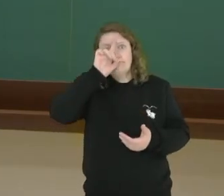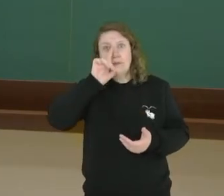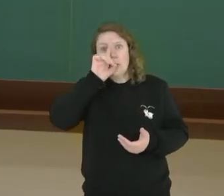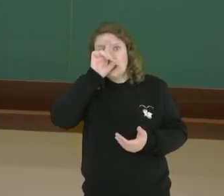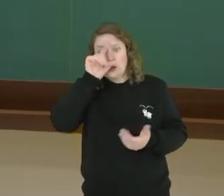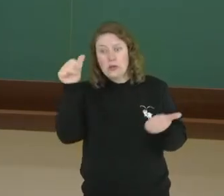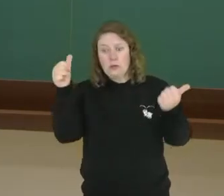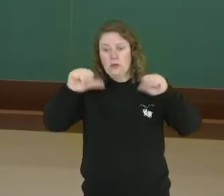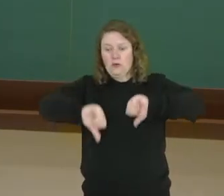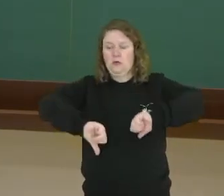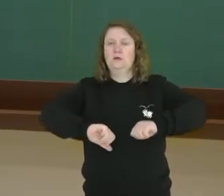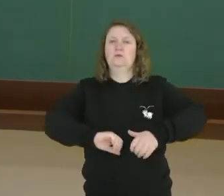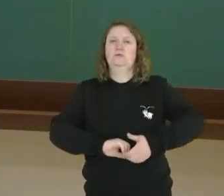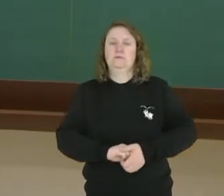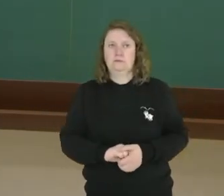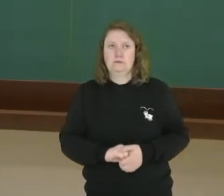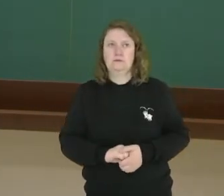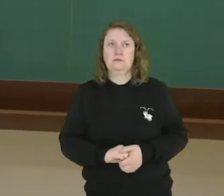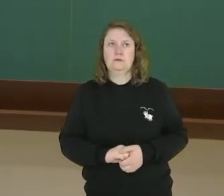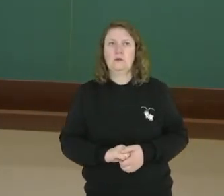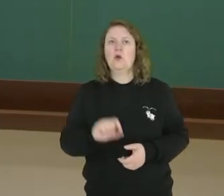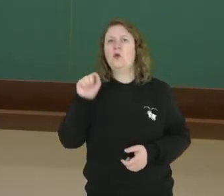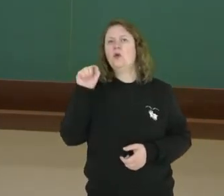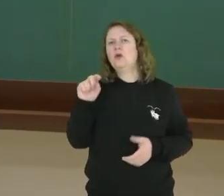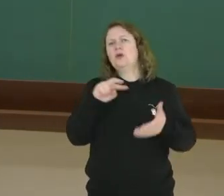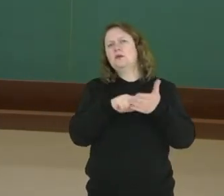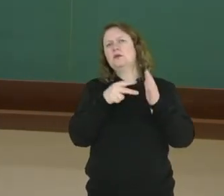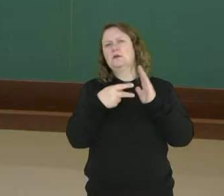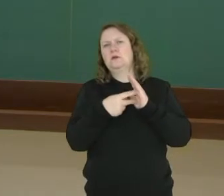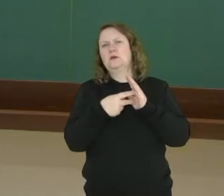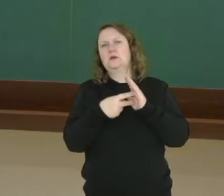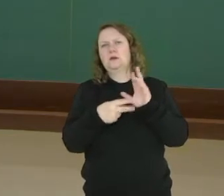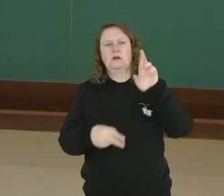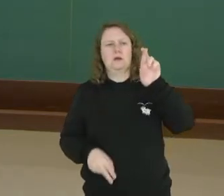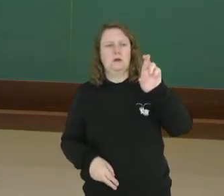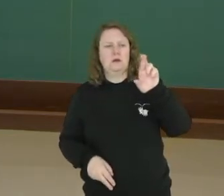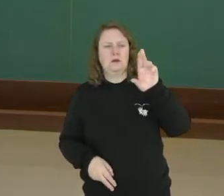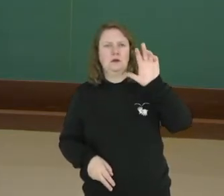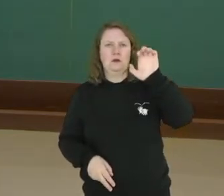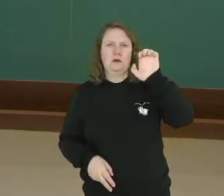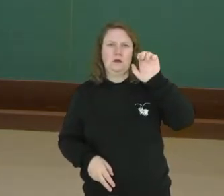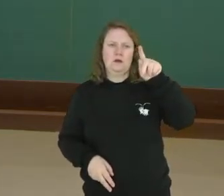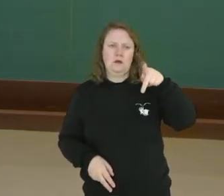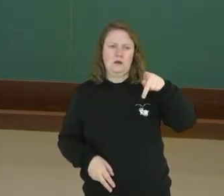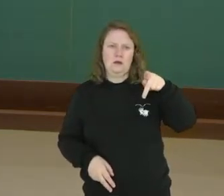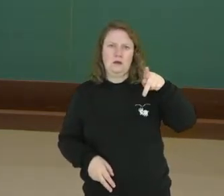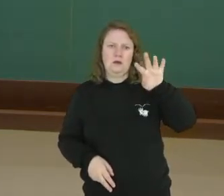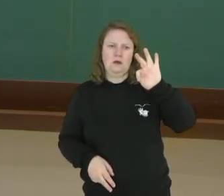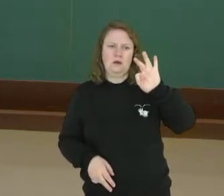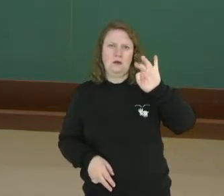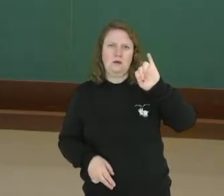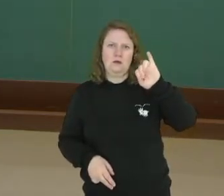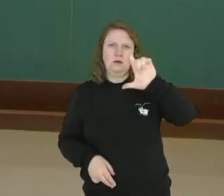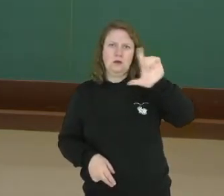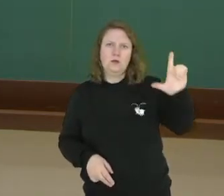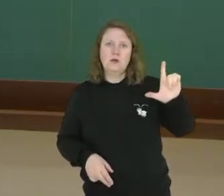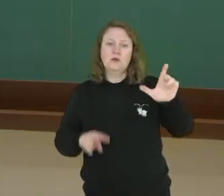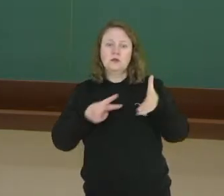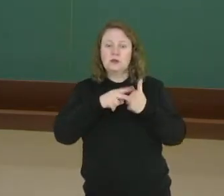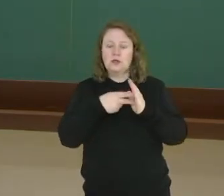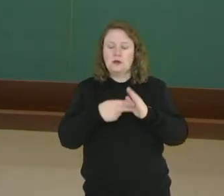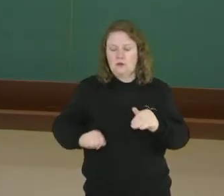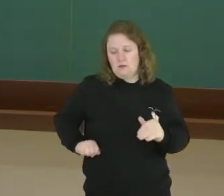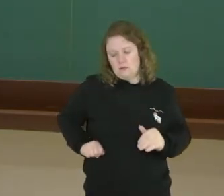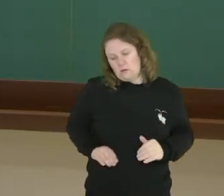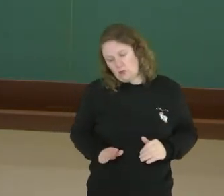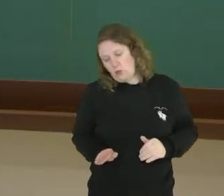bem. Réptil. O que, que significa réptil? Que se arrasta, isso mesmo, tem um significado,